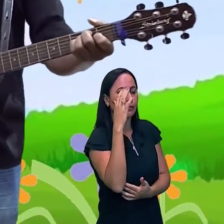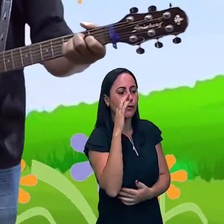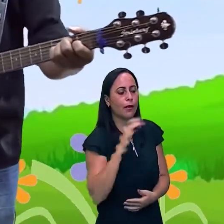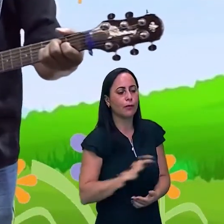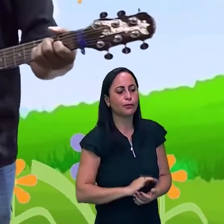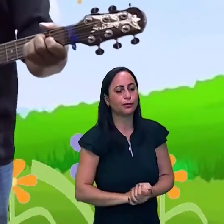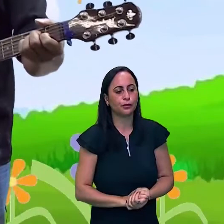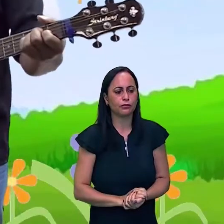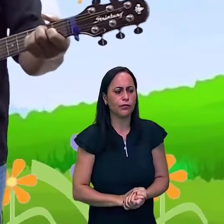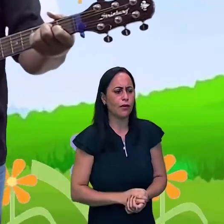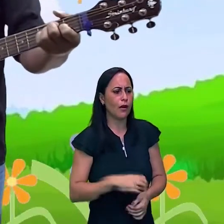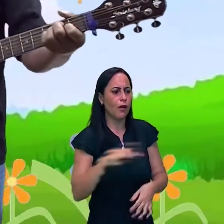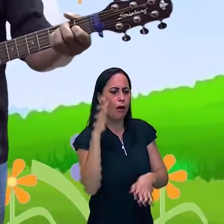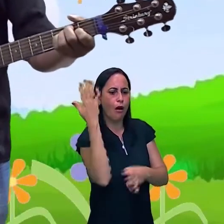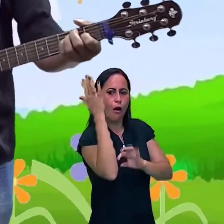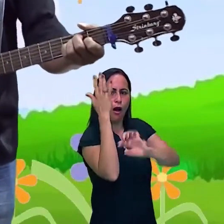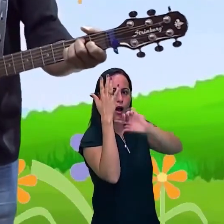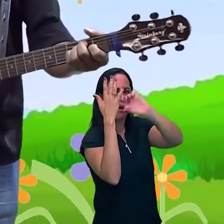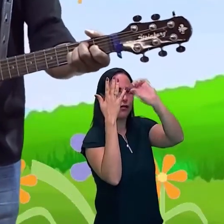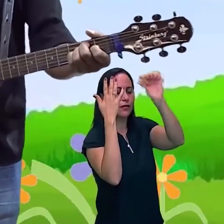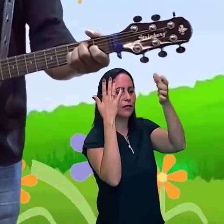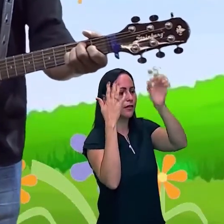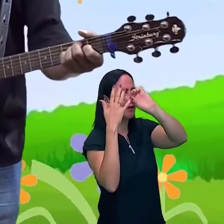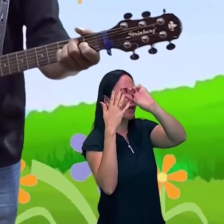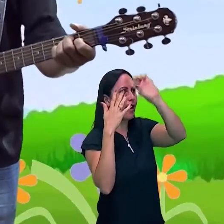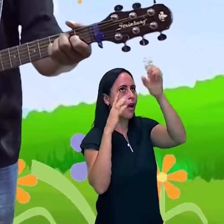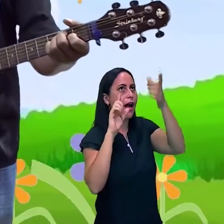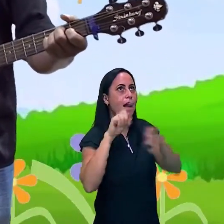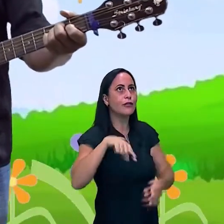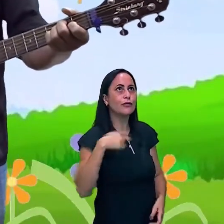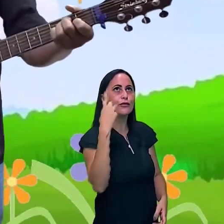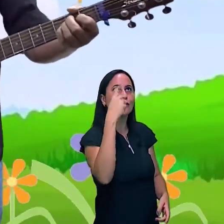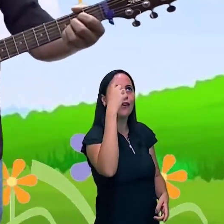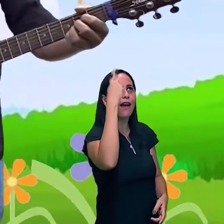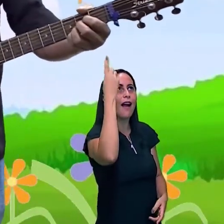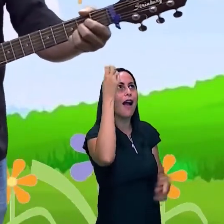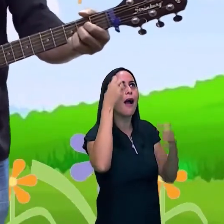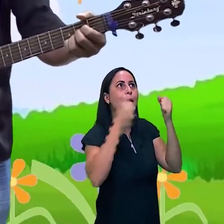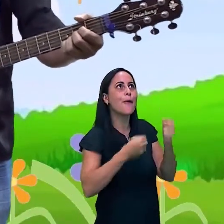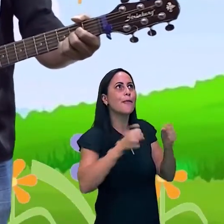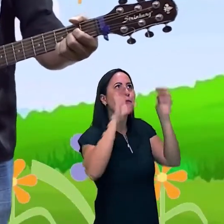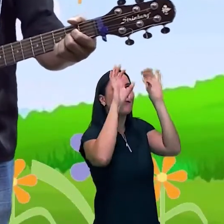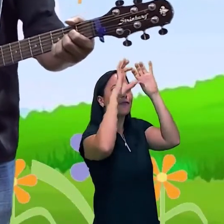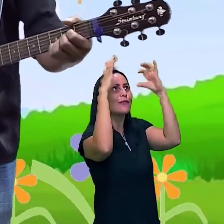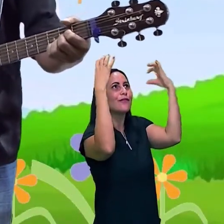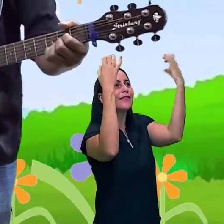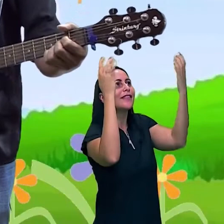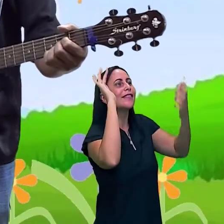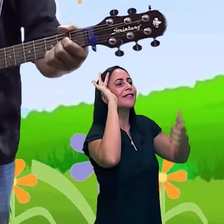pomar, se os galhos são tão altos que o céu pode tocar.